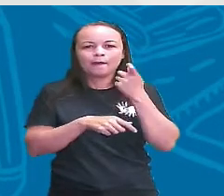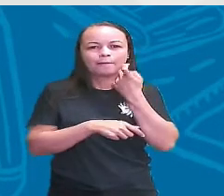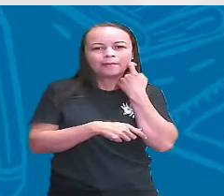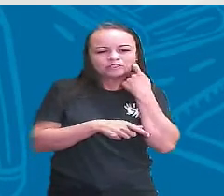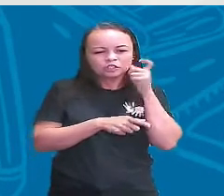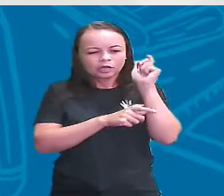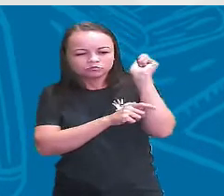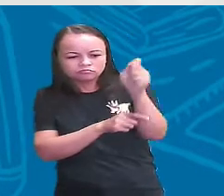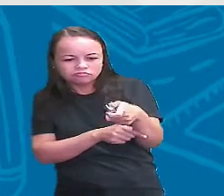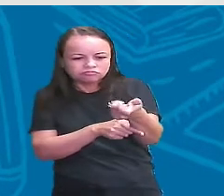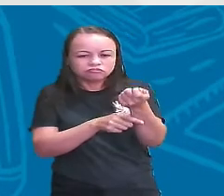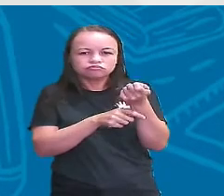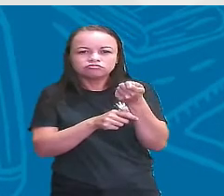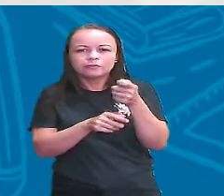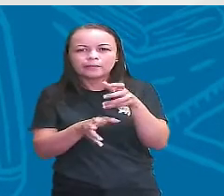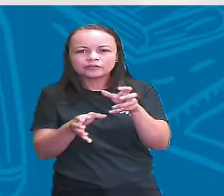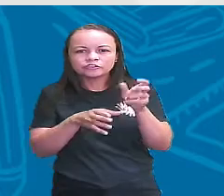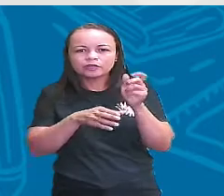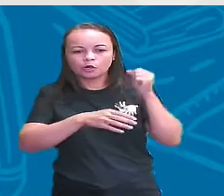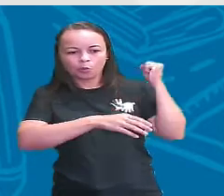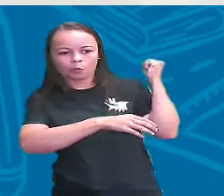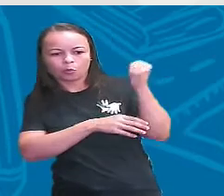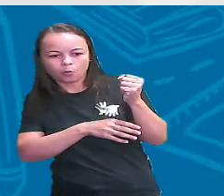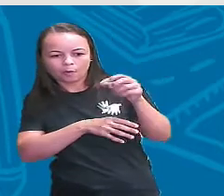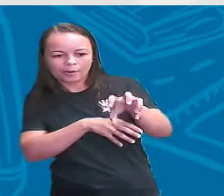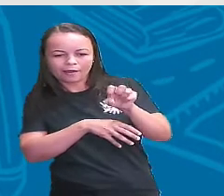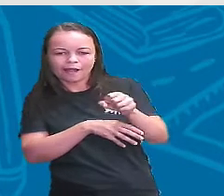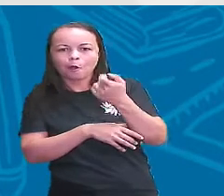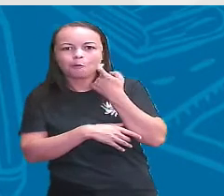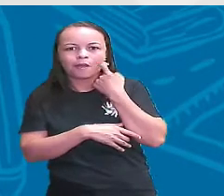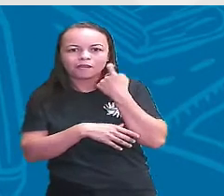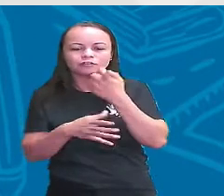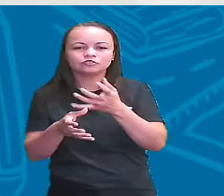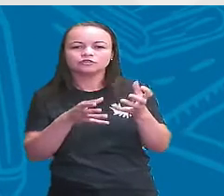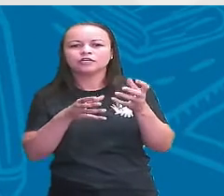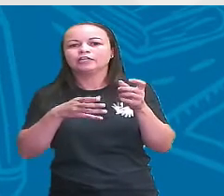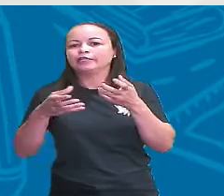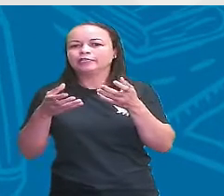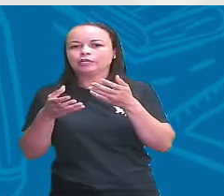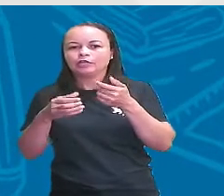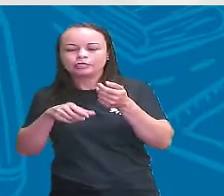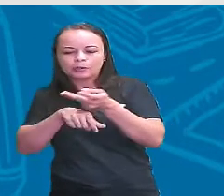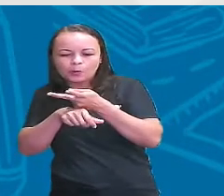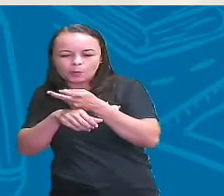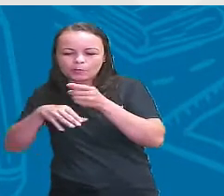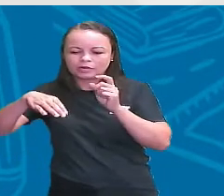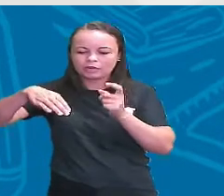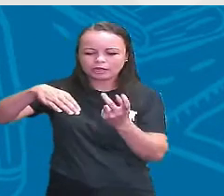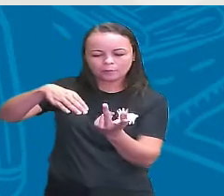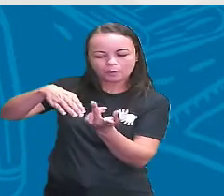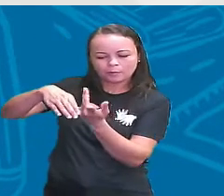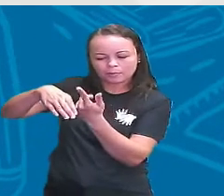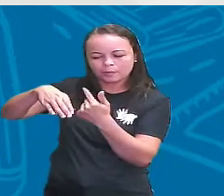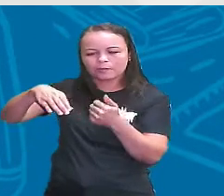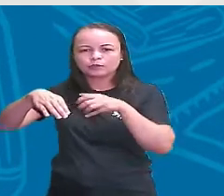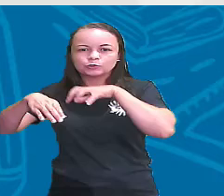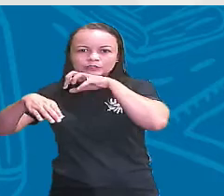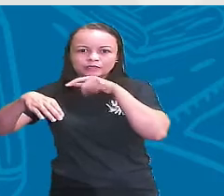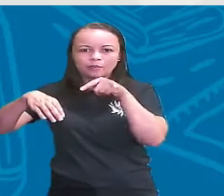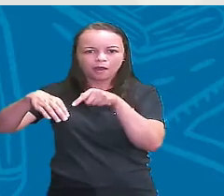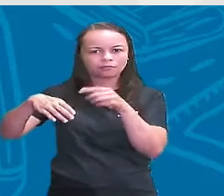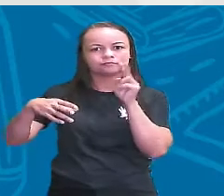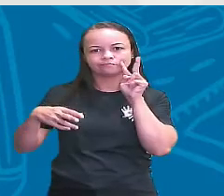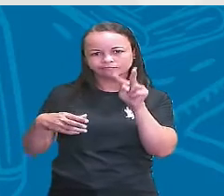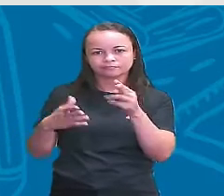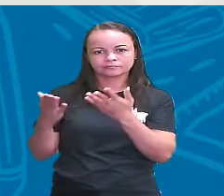descobriu essas marcas rupestres nas cavernas, a gente pôde aprender um pouco mais de como era a vida desses homens